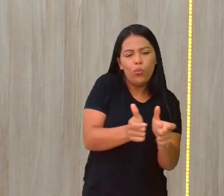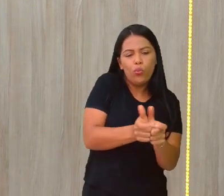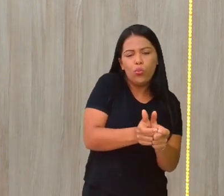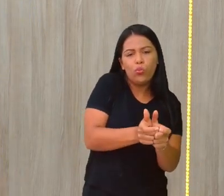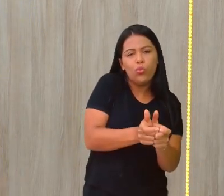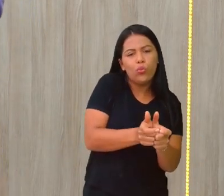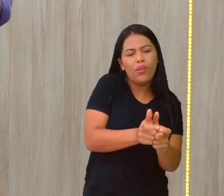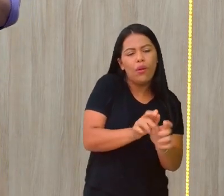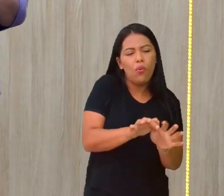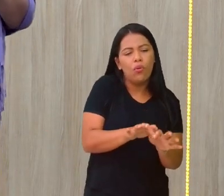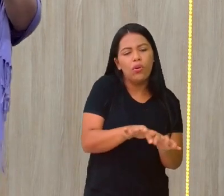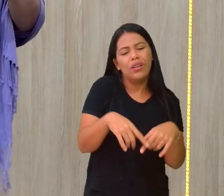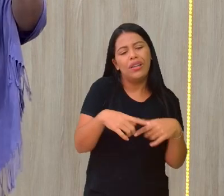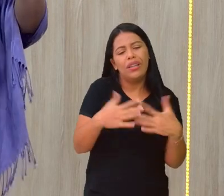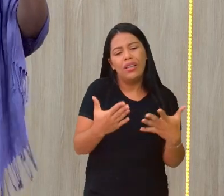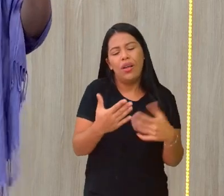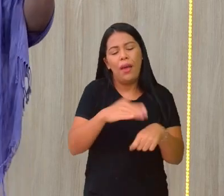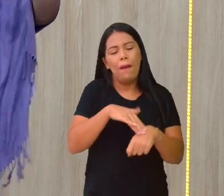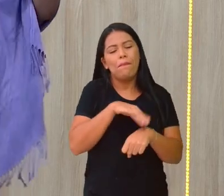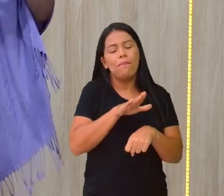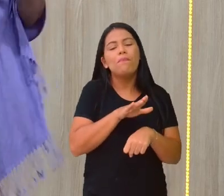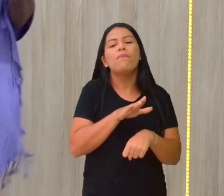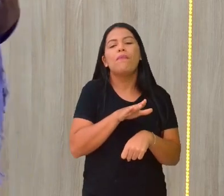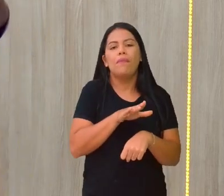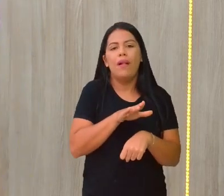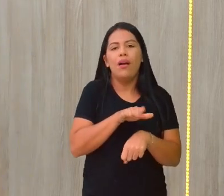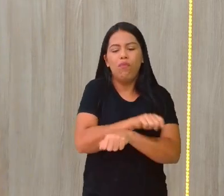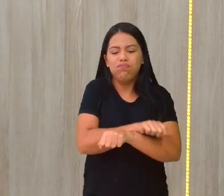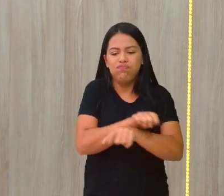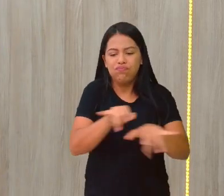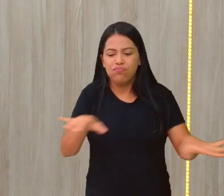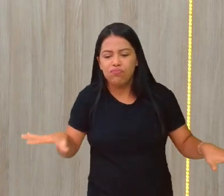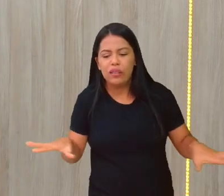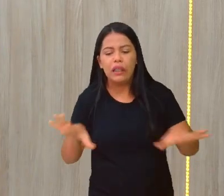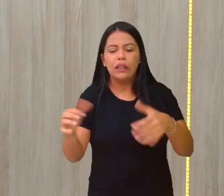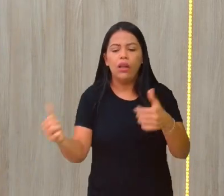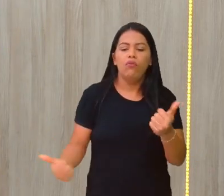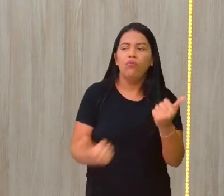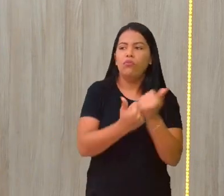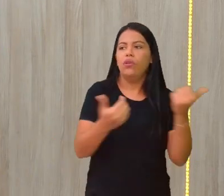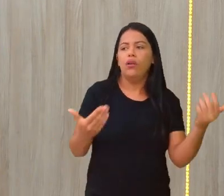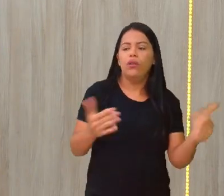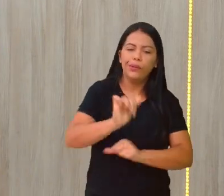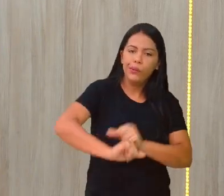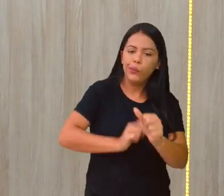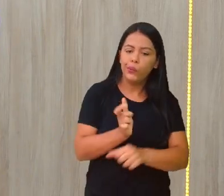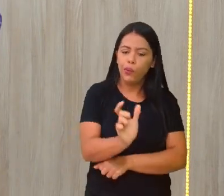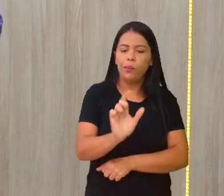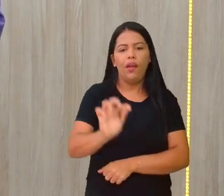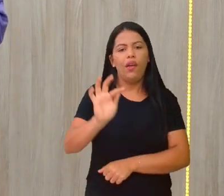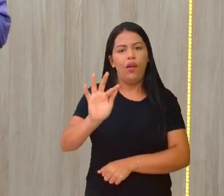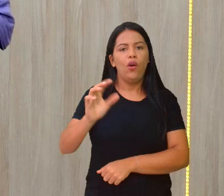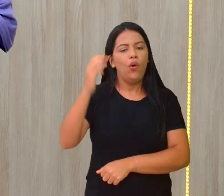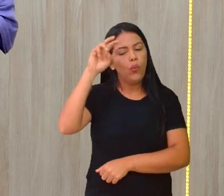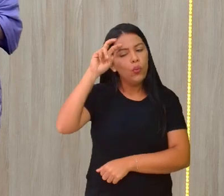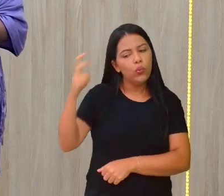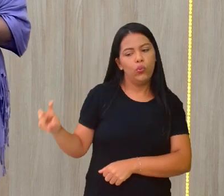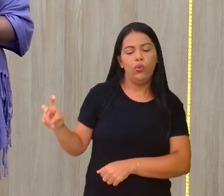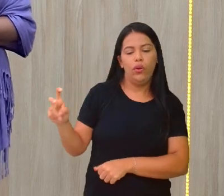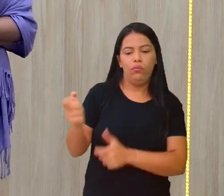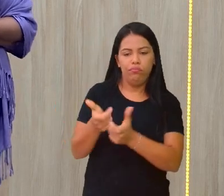muito... E é mais ampla, porque faz parte da ancestralidade. Foi isso que os grandes